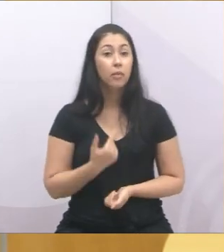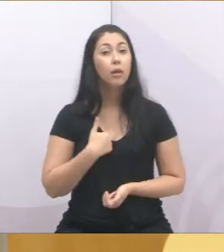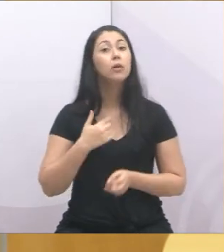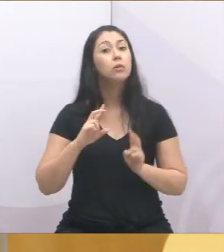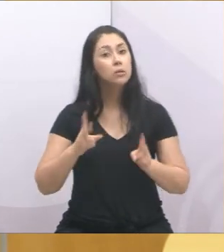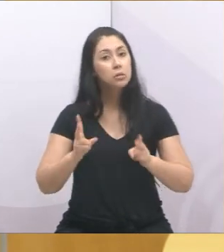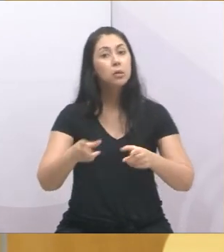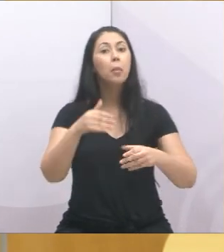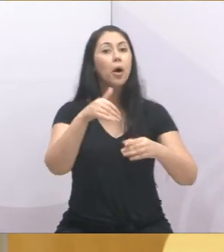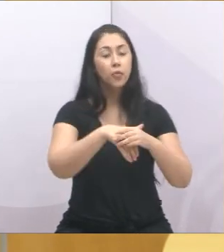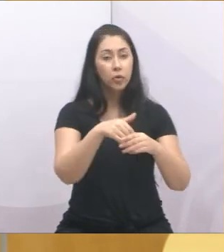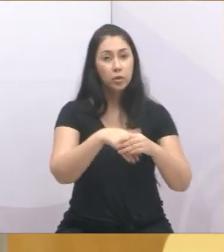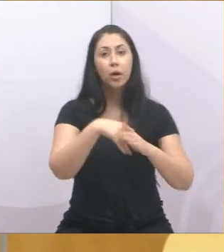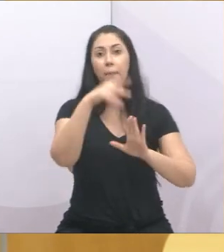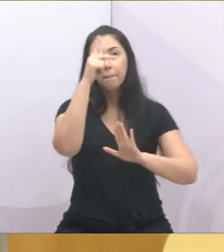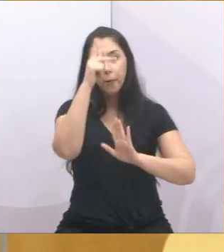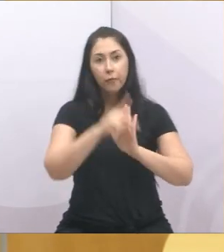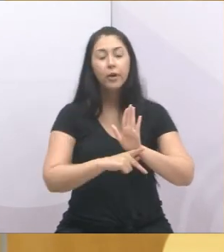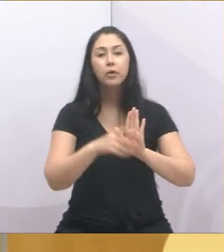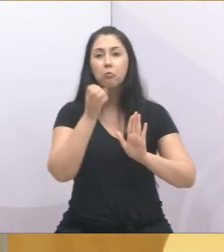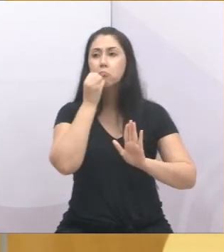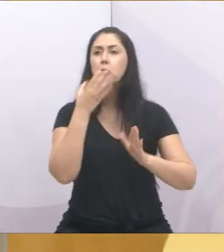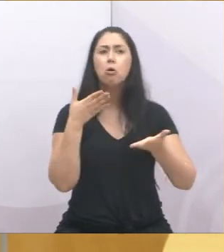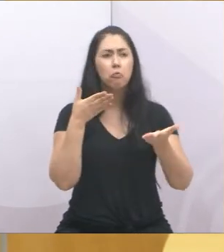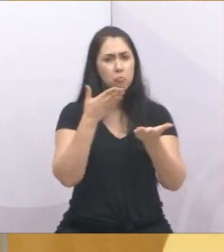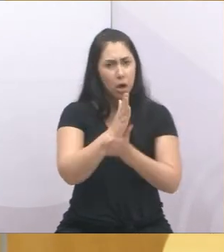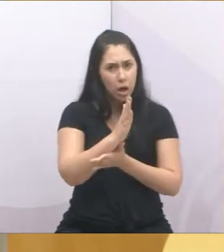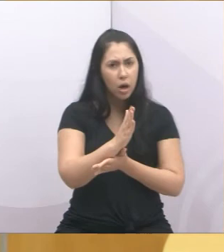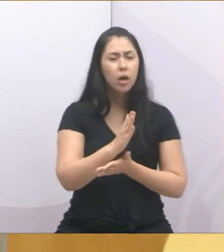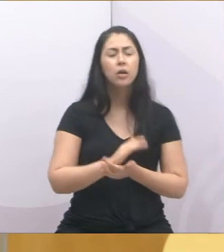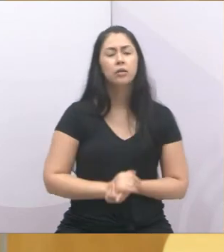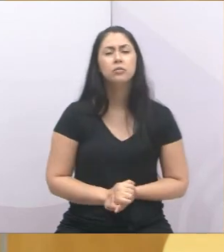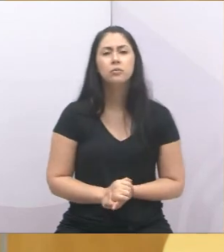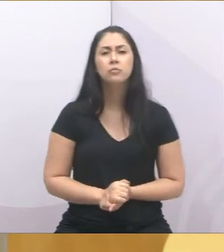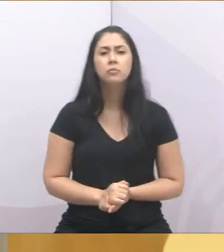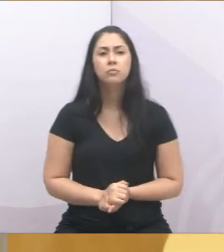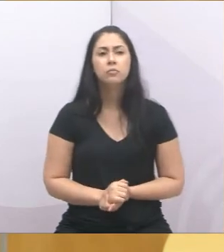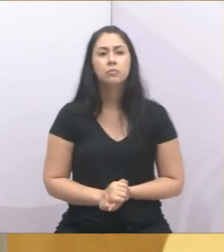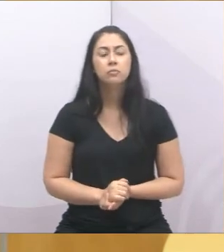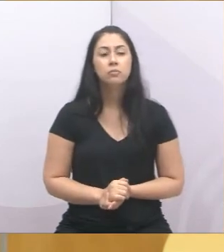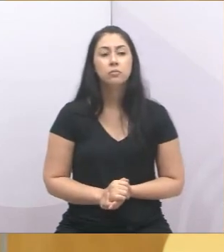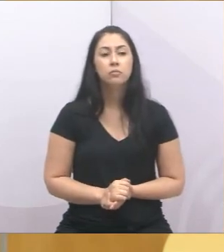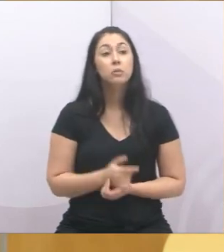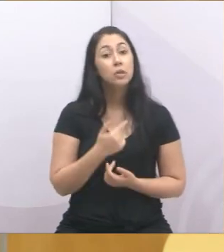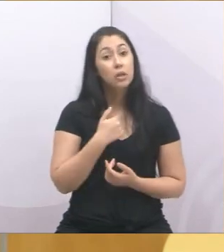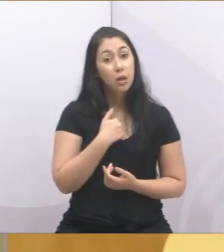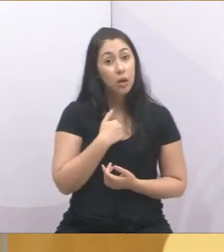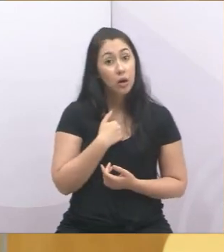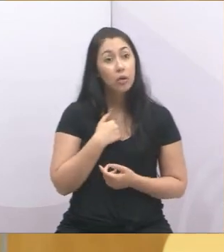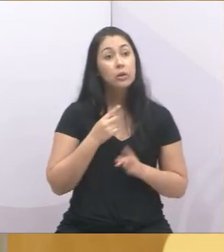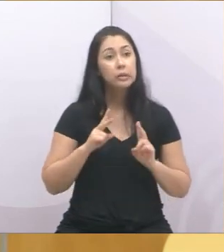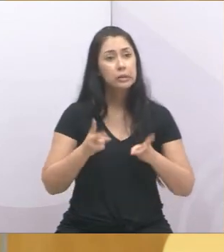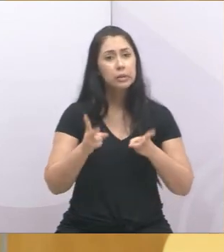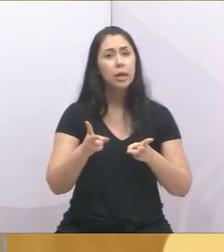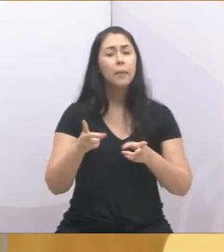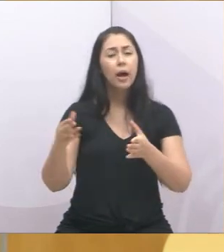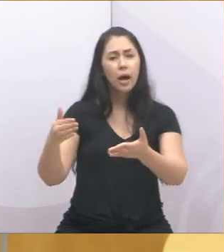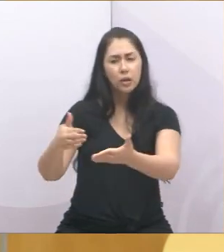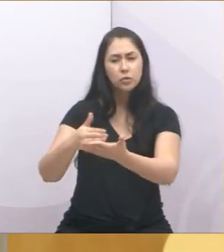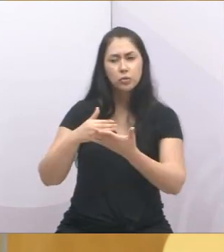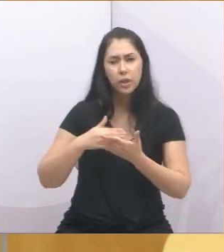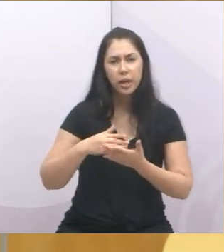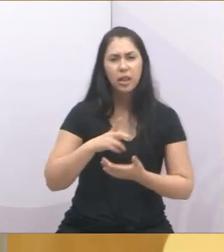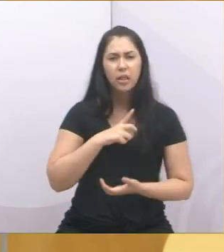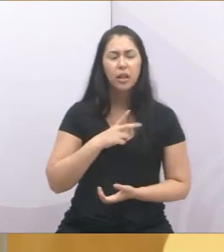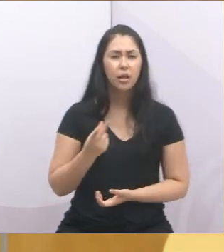votei a favor dos projetos que são bons para essa comunidade, ou seja, para a população do Jacareí. E eu que trouxe uma verba, junto com o Paulinho do Esporte,